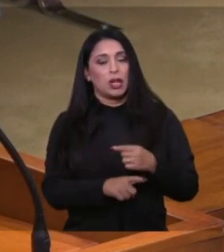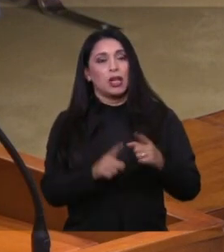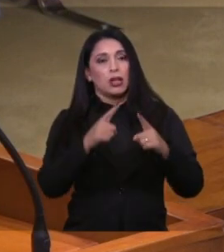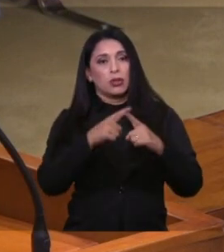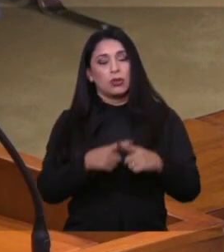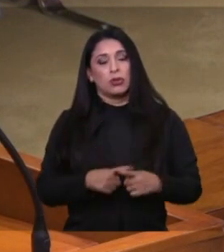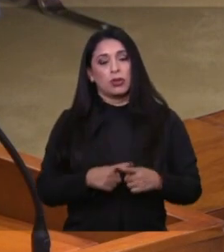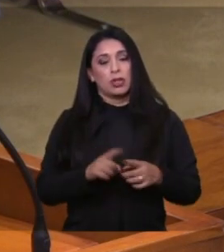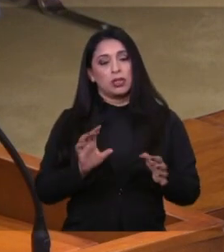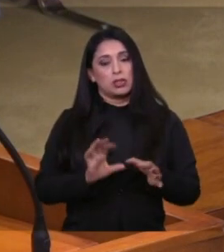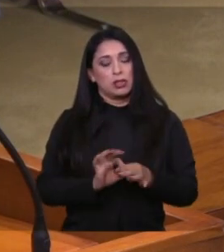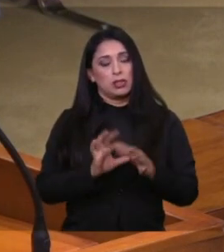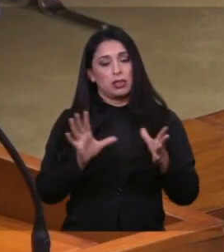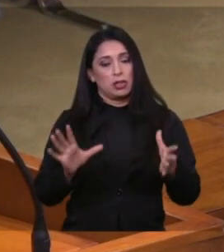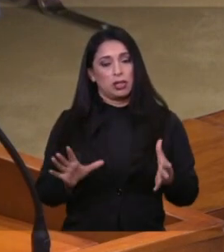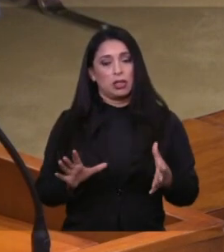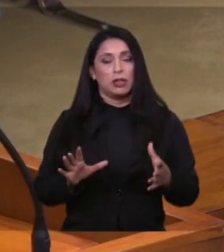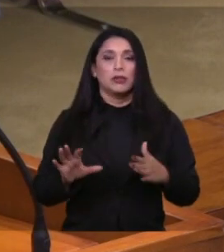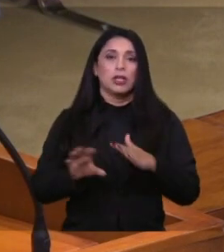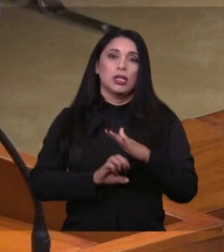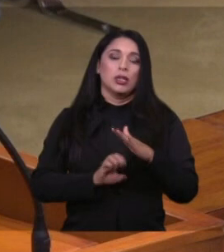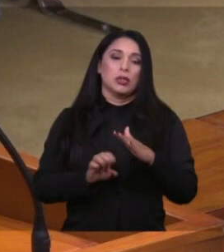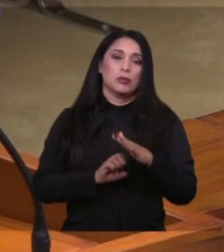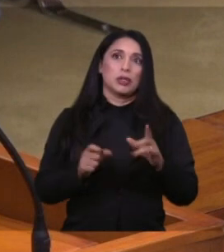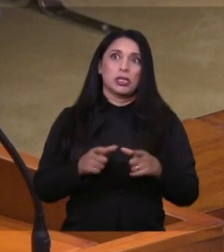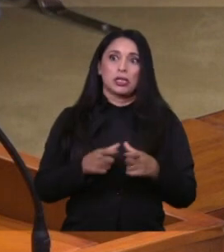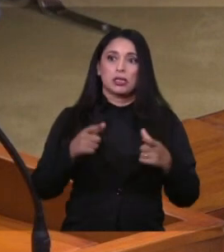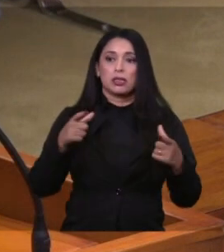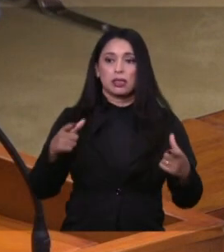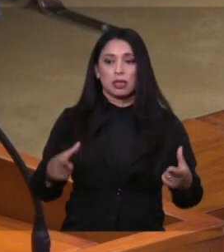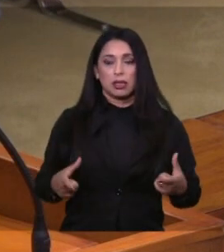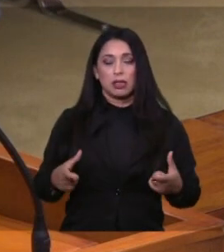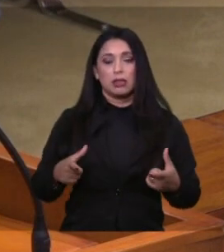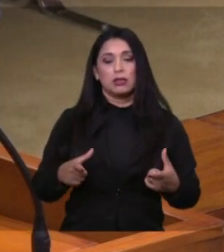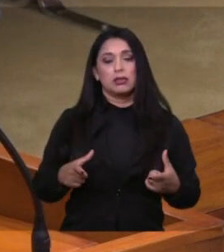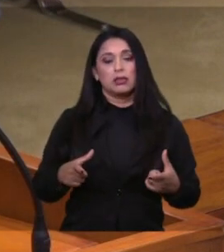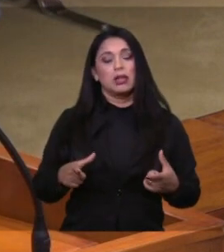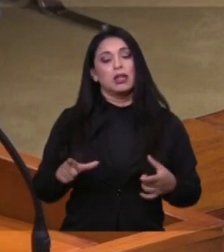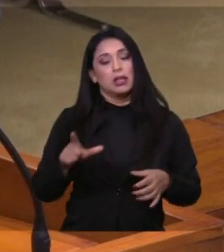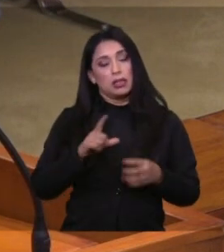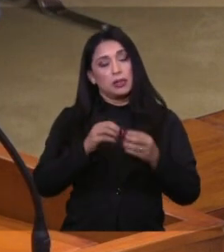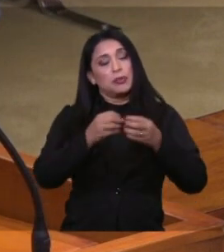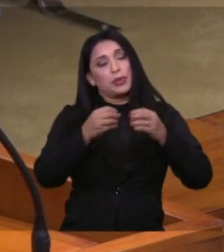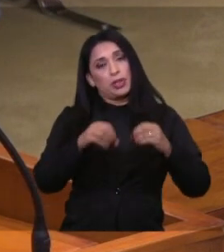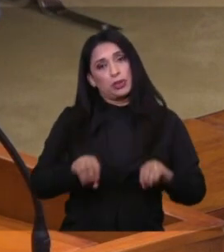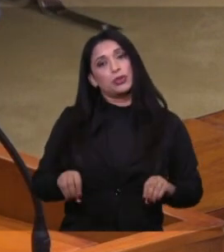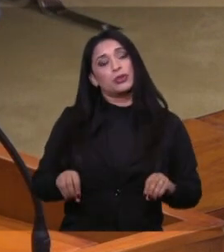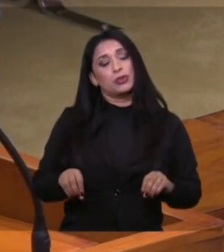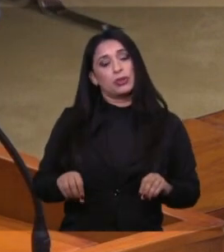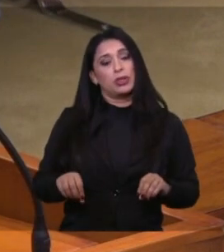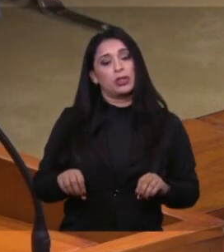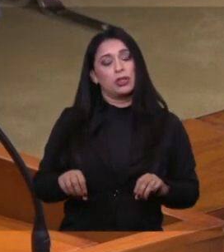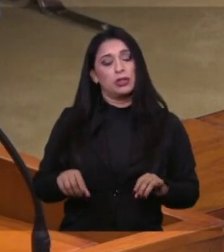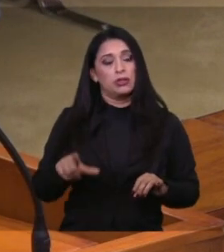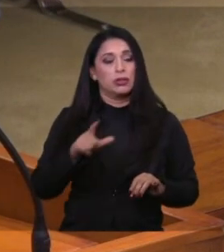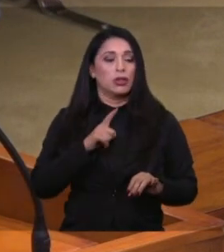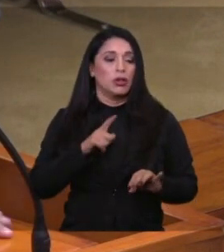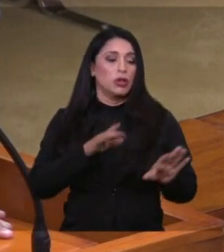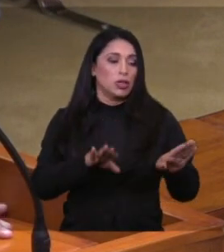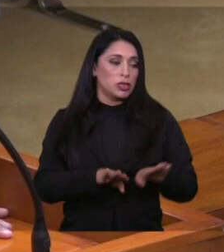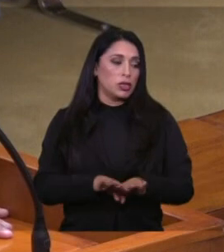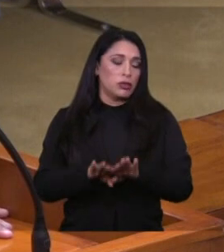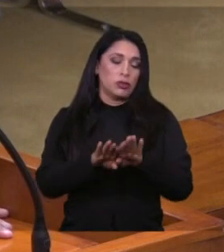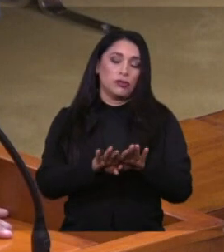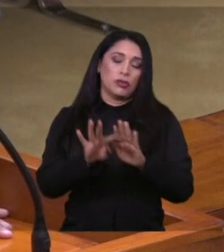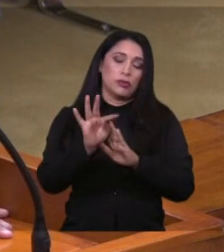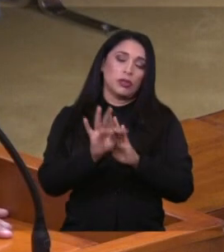sentimos também, e são grandes empresas também que se sentiram lesadas, e que se sentem lesadas. E a questão e o princípio da uniformidade de